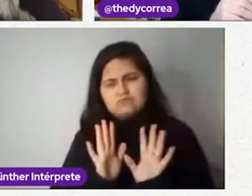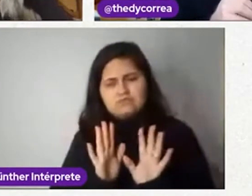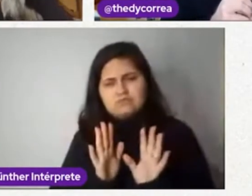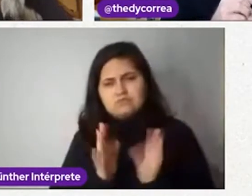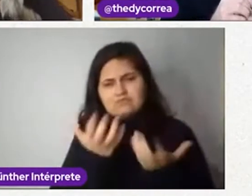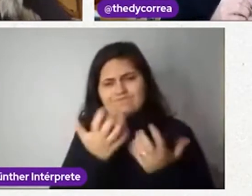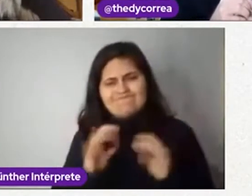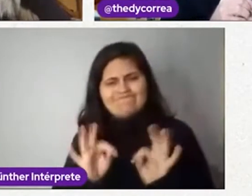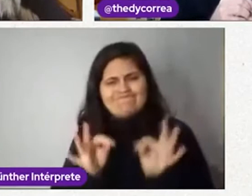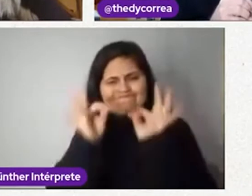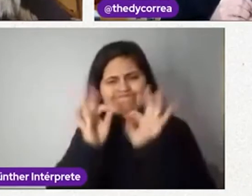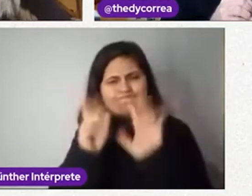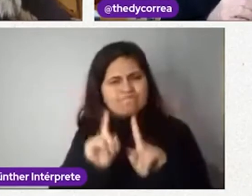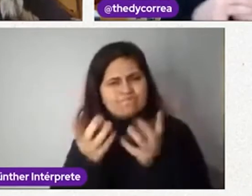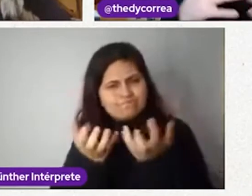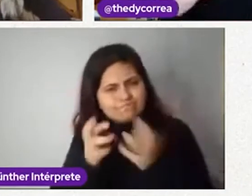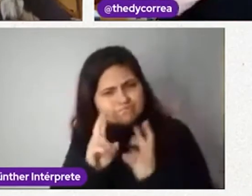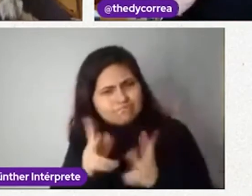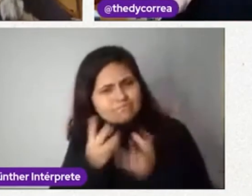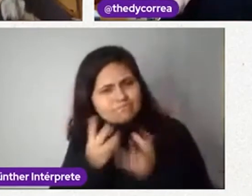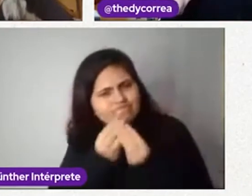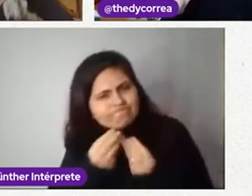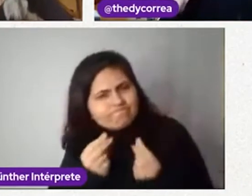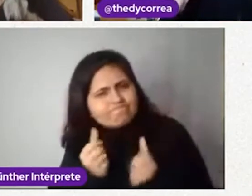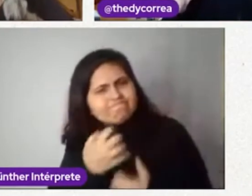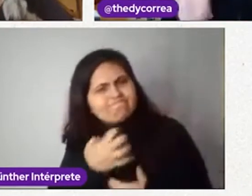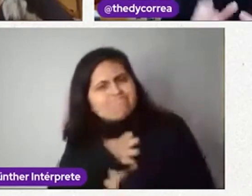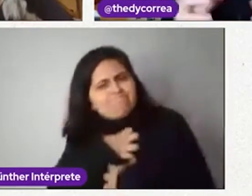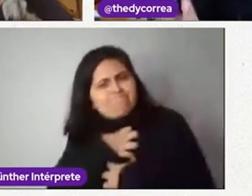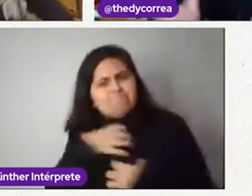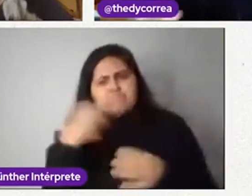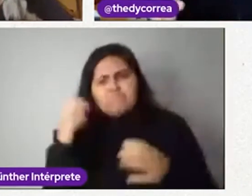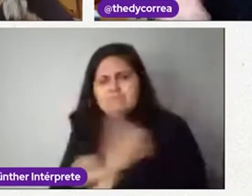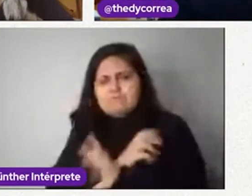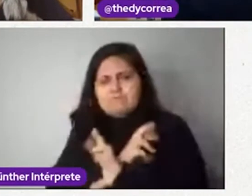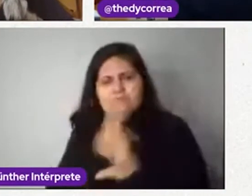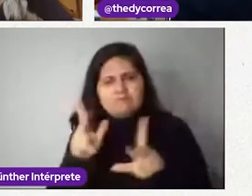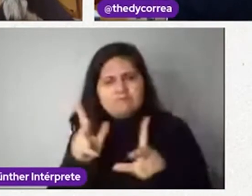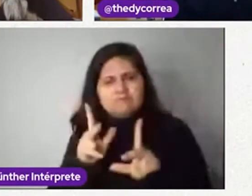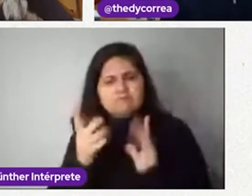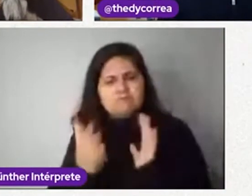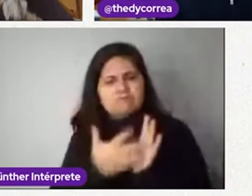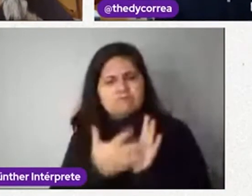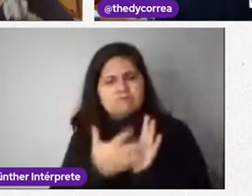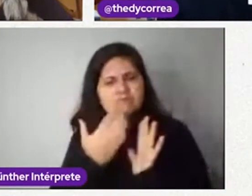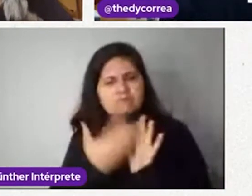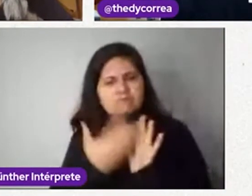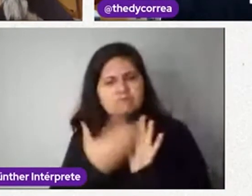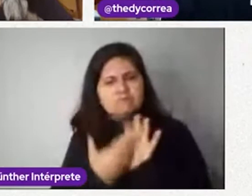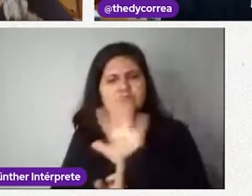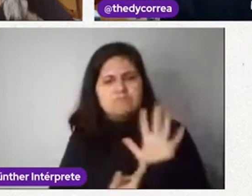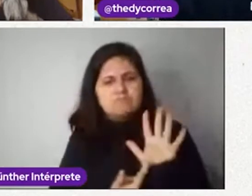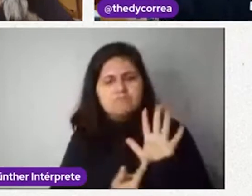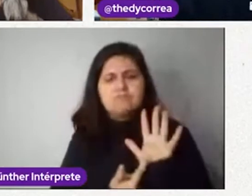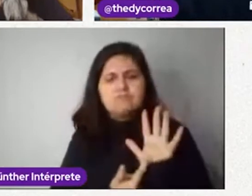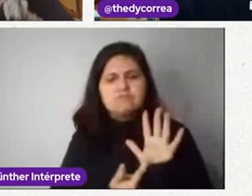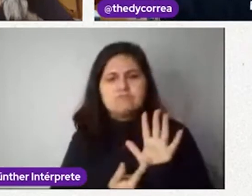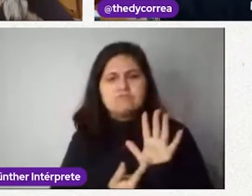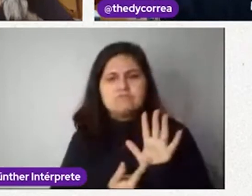E aí... eu queria fazer uma coisa completamente diferente, que fosse um livro da exposição.